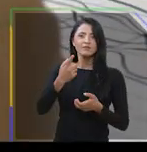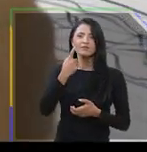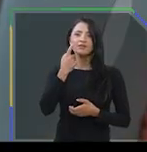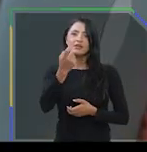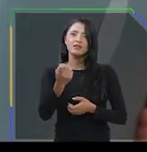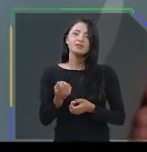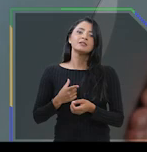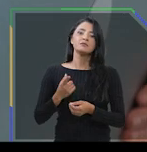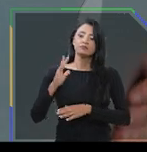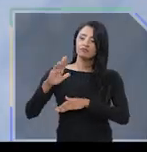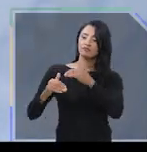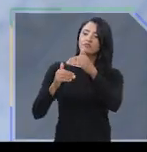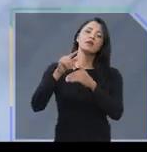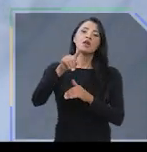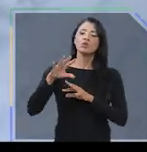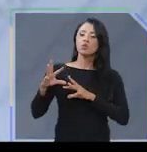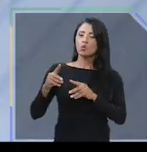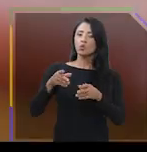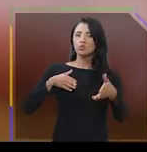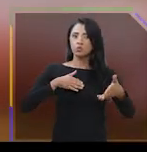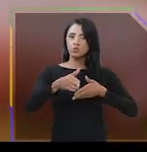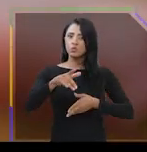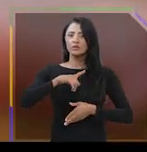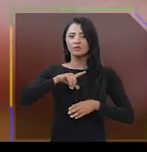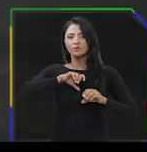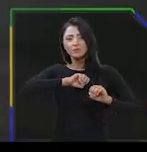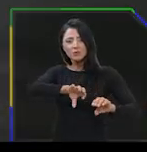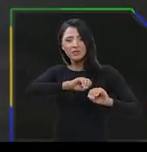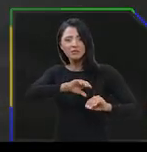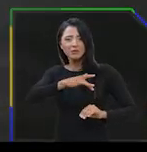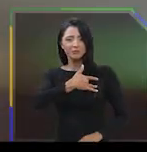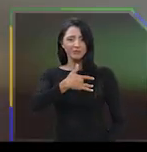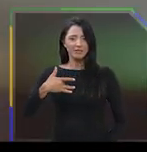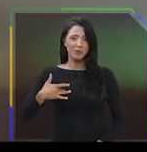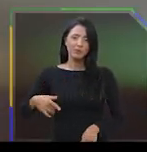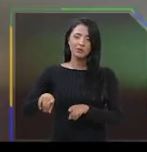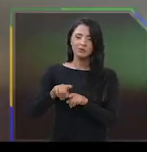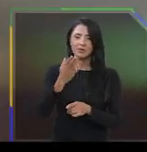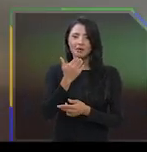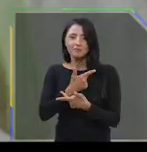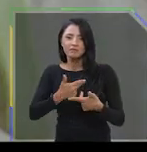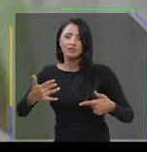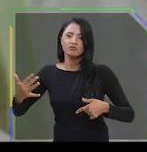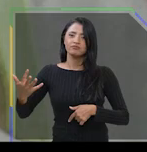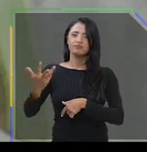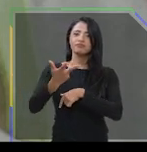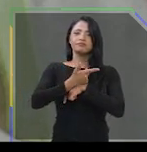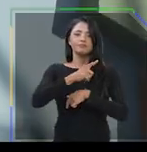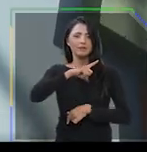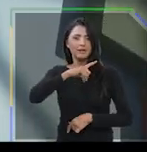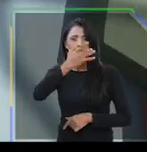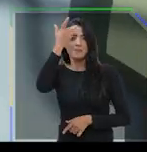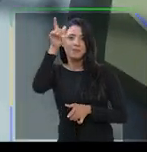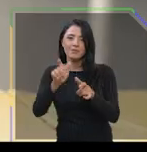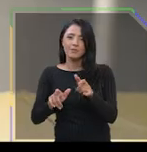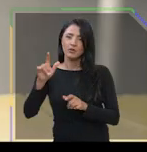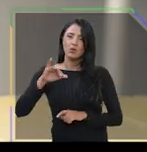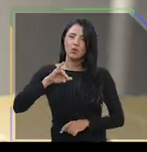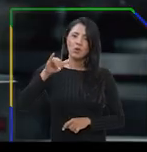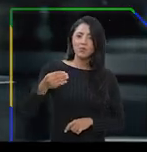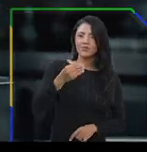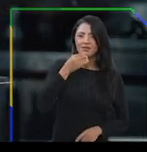construir é aquele onde todos têm acesso à educação, saúde e alimentação de qualidade, onde as pessoas